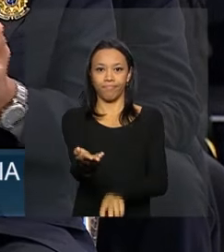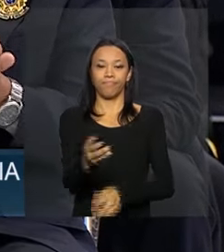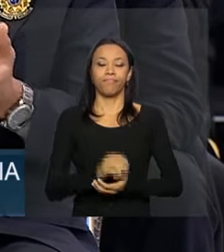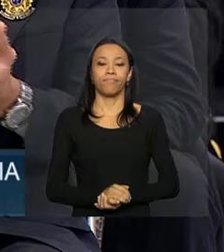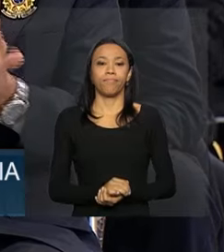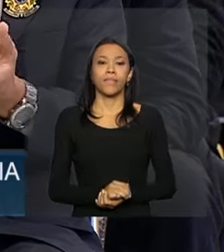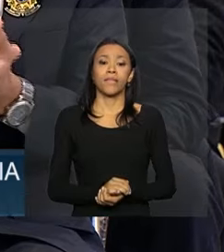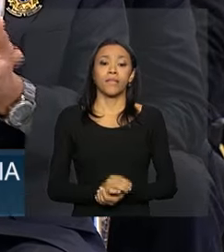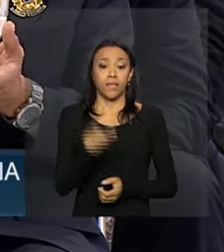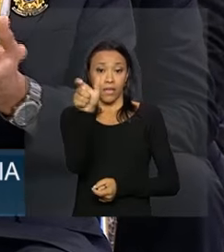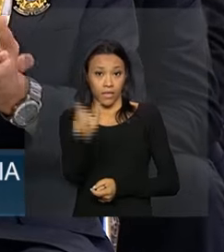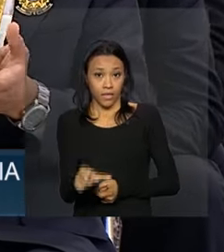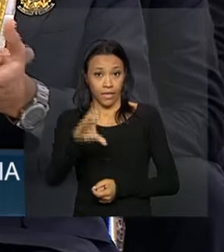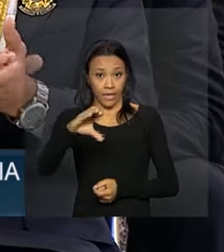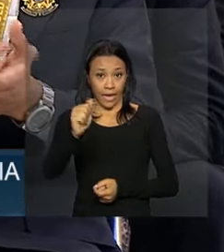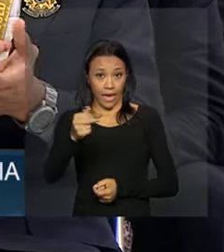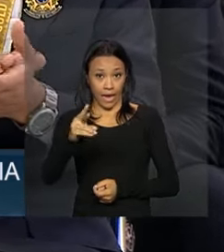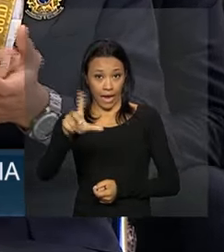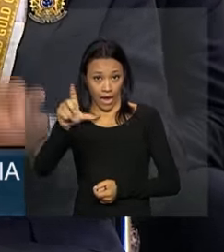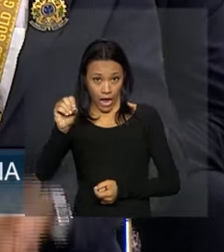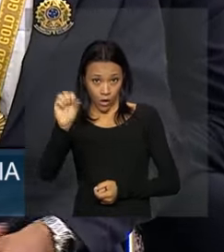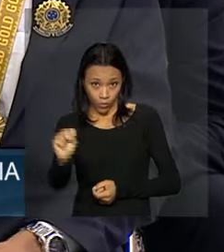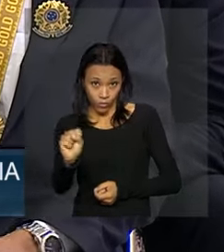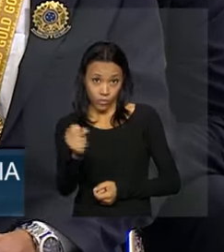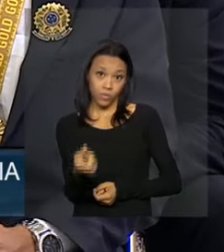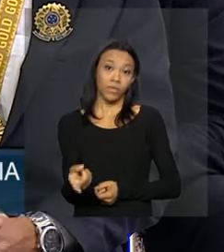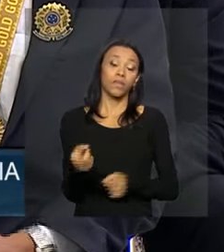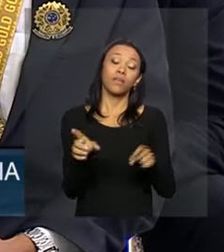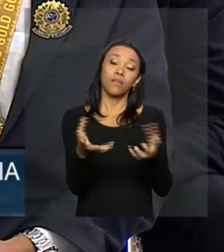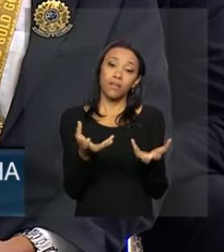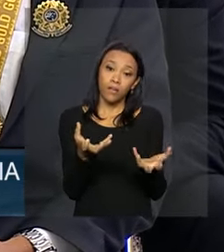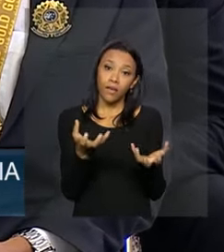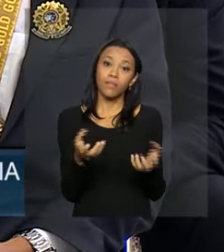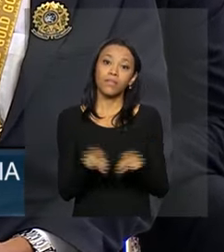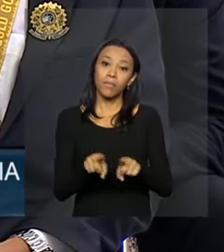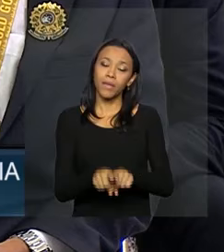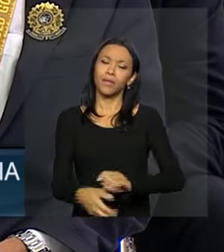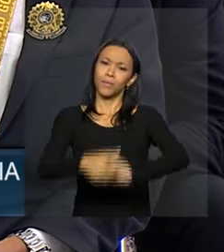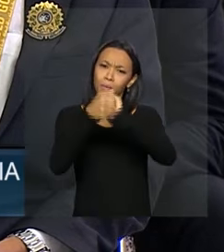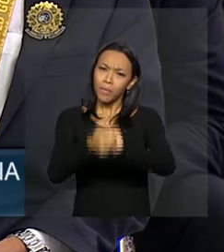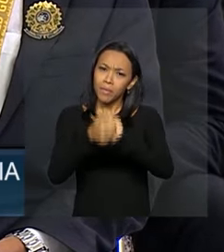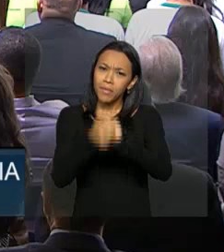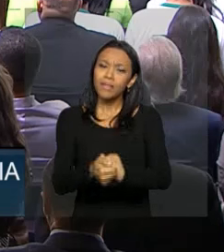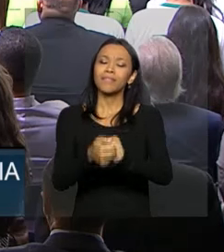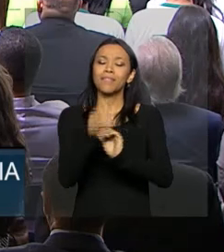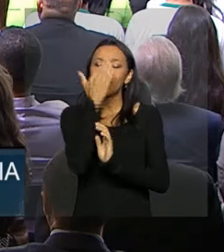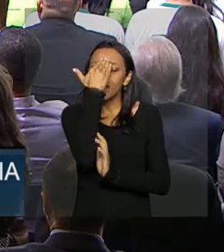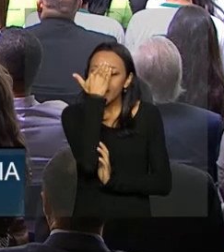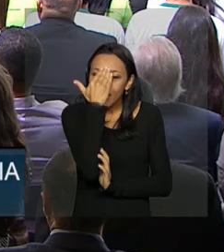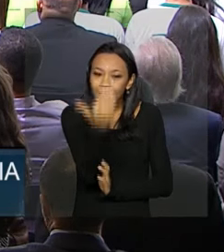O Carlos Rubens Teixeira Júnior. E queria dirigir um cumprimento e um